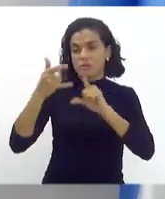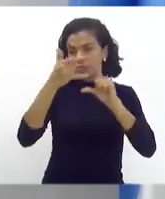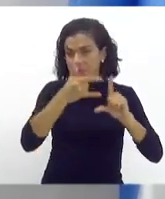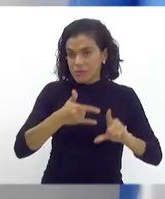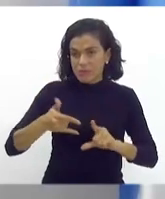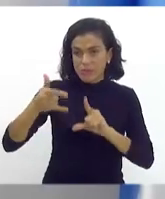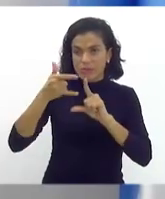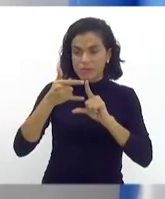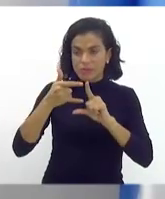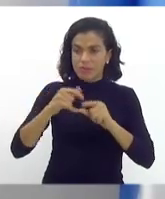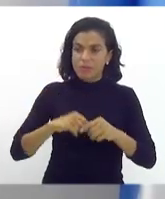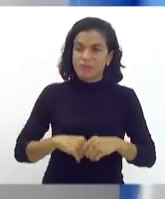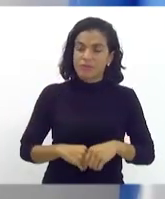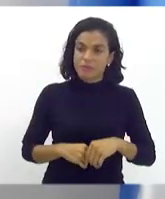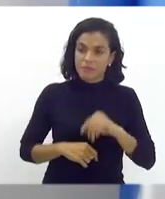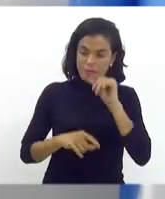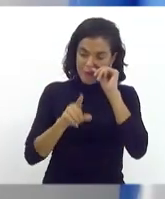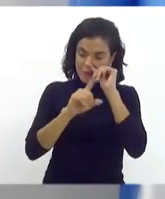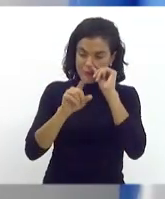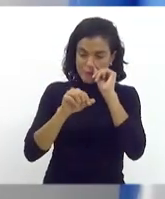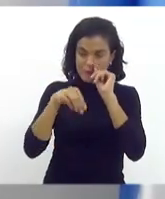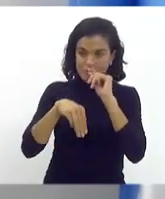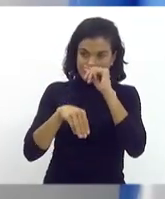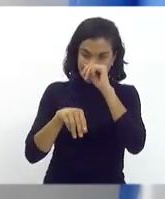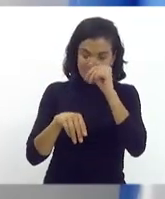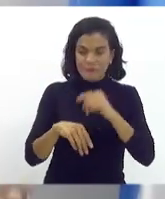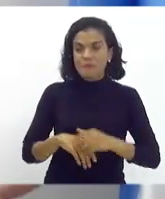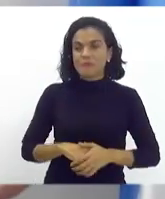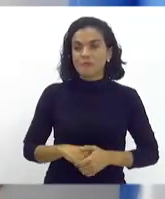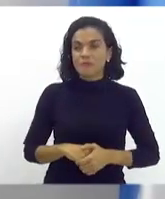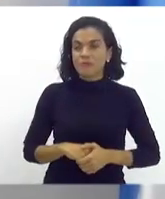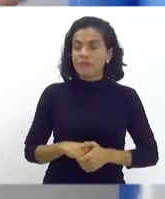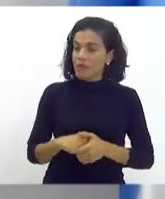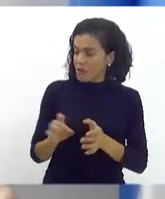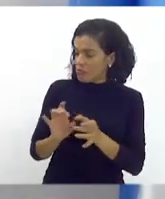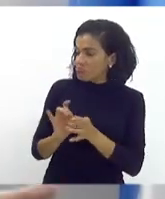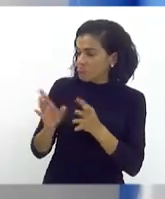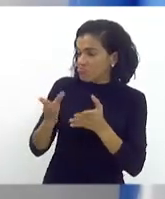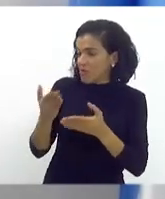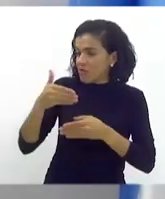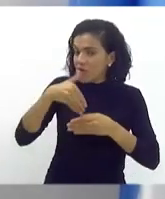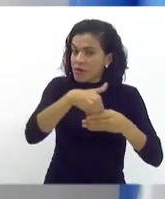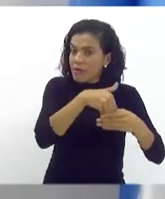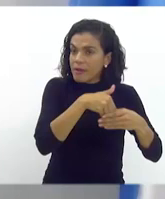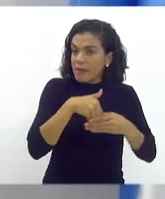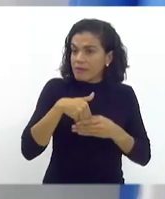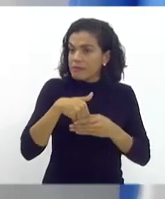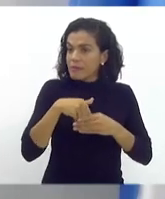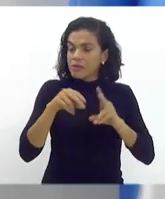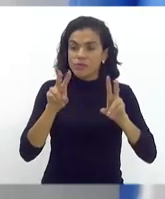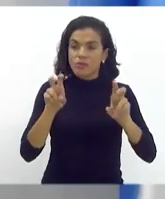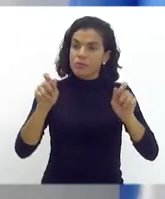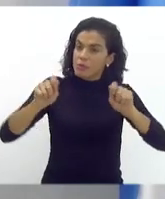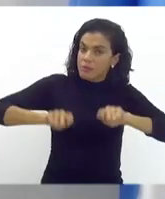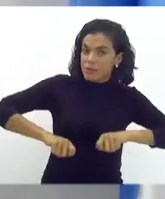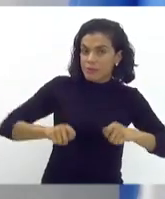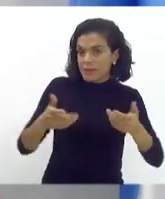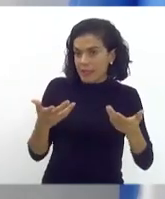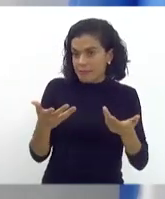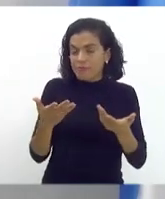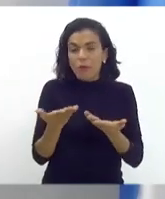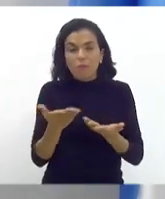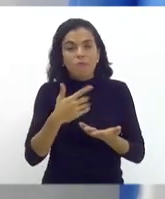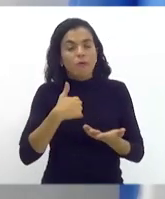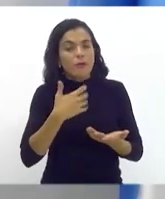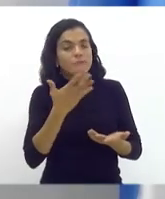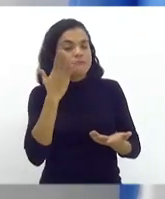pela plataformas um Então gostaria de deliberar e de colocar em votação sobre essa possibilidade Então gostaria